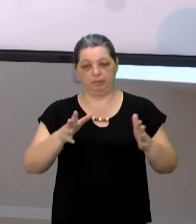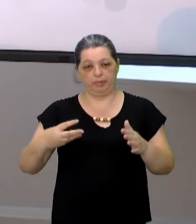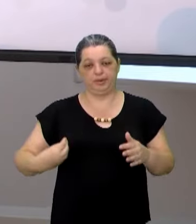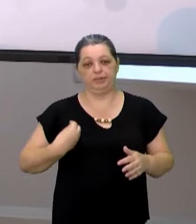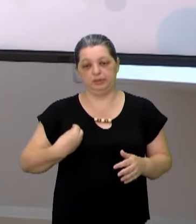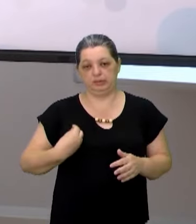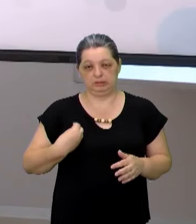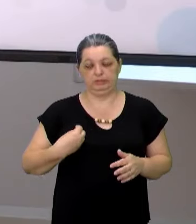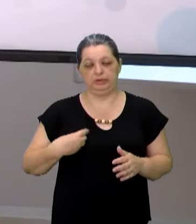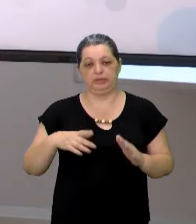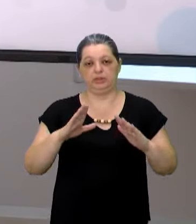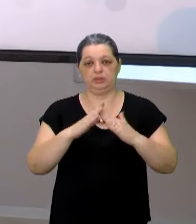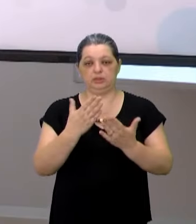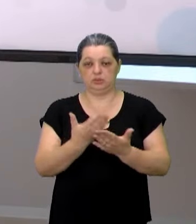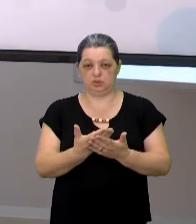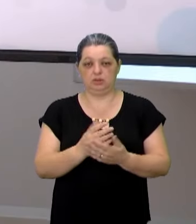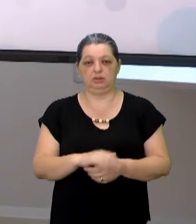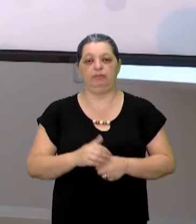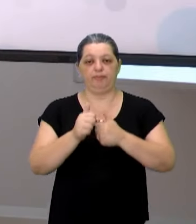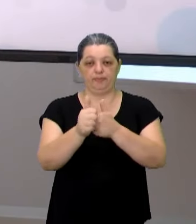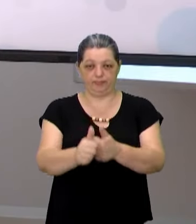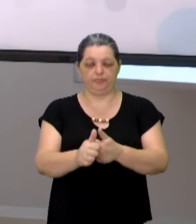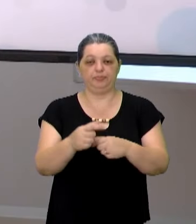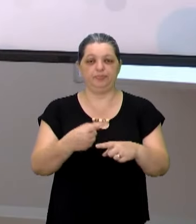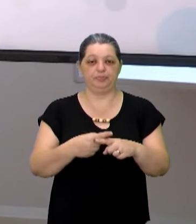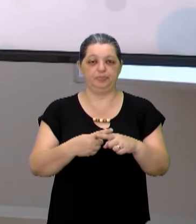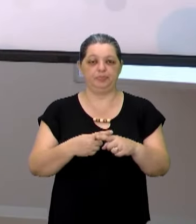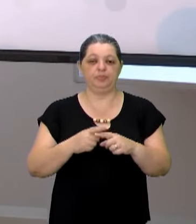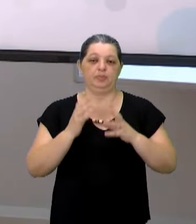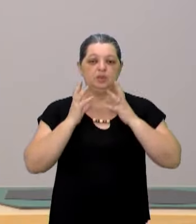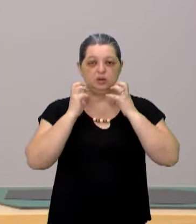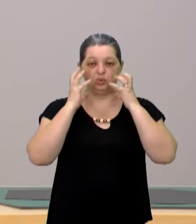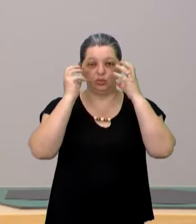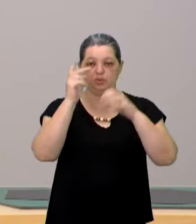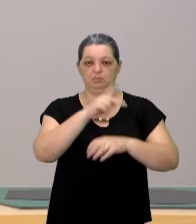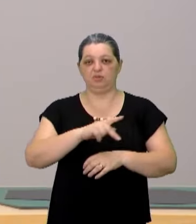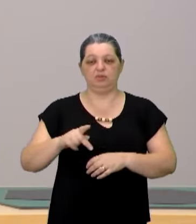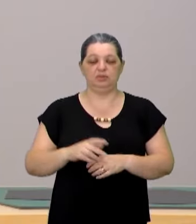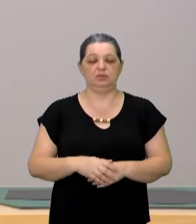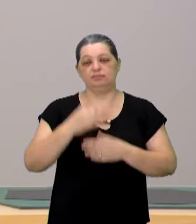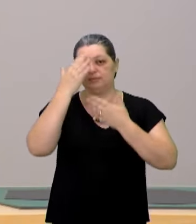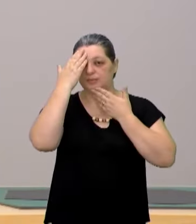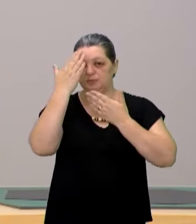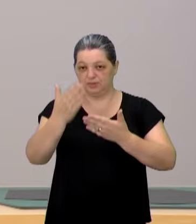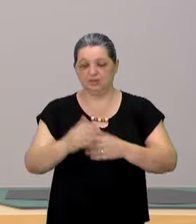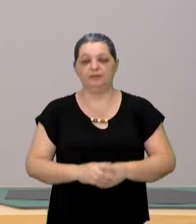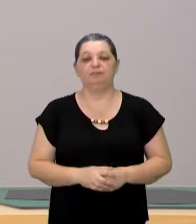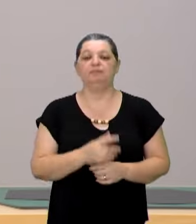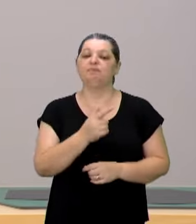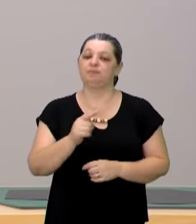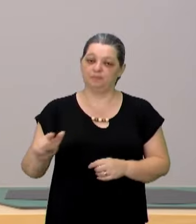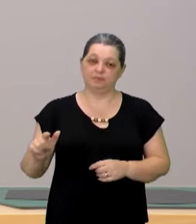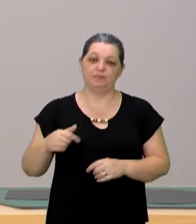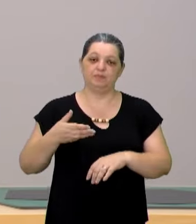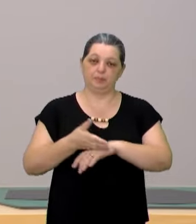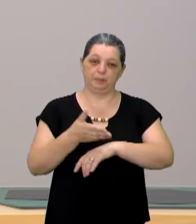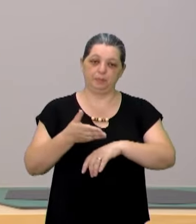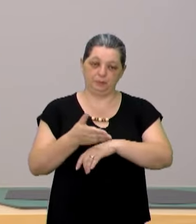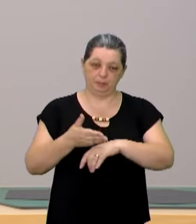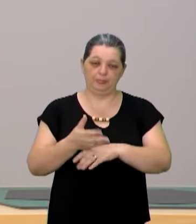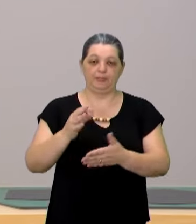certo? Para me acompanhar hoje, a gente vai contar com o Tony aqui. Oi, Tony. É isso aí, muito obrigado mais uma vez por ter acessado aqui